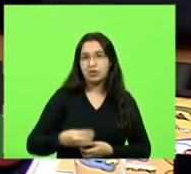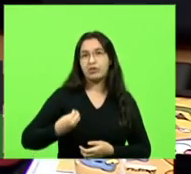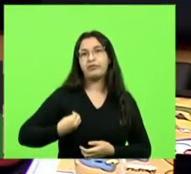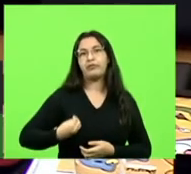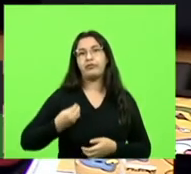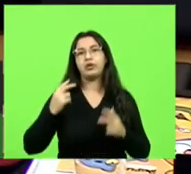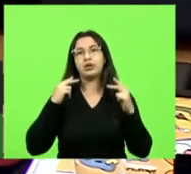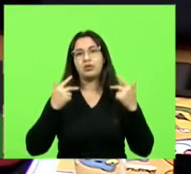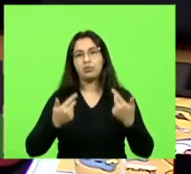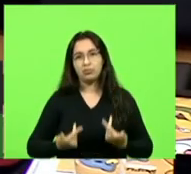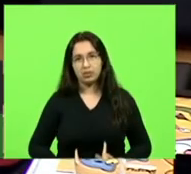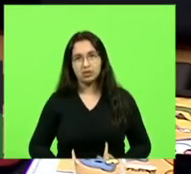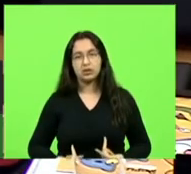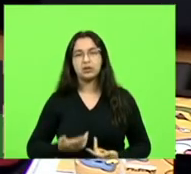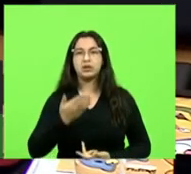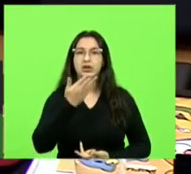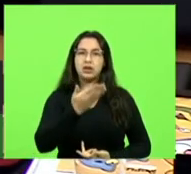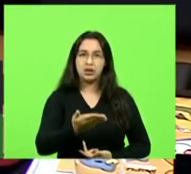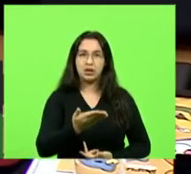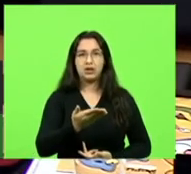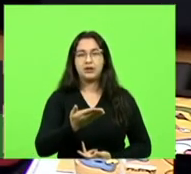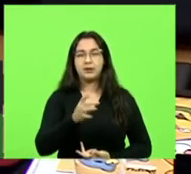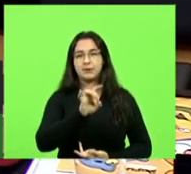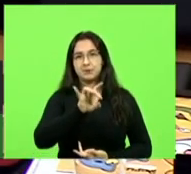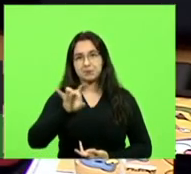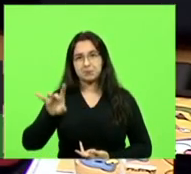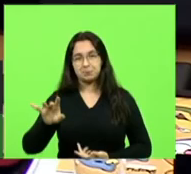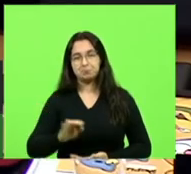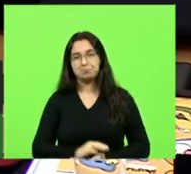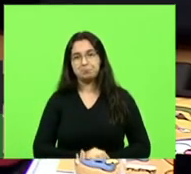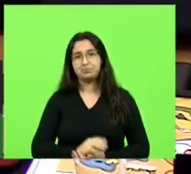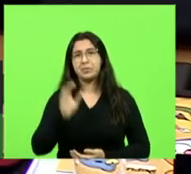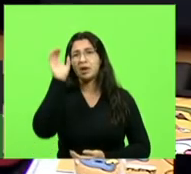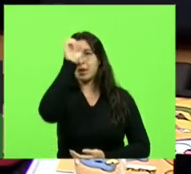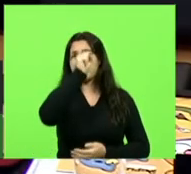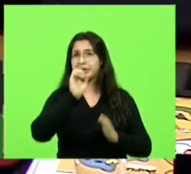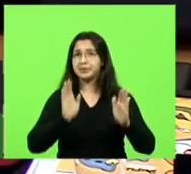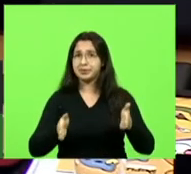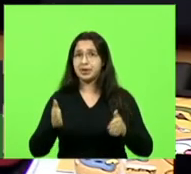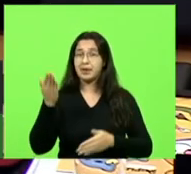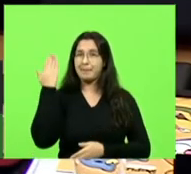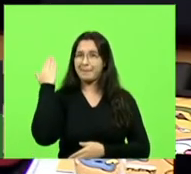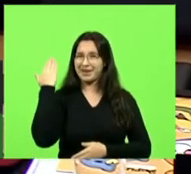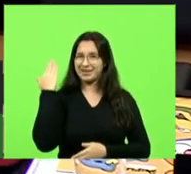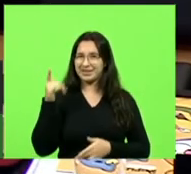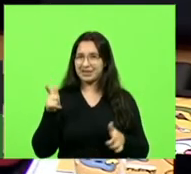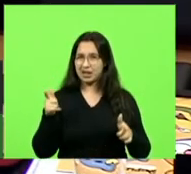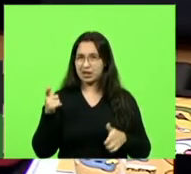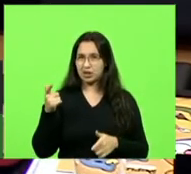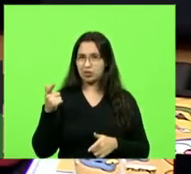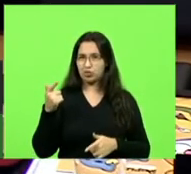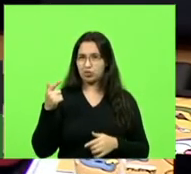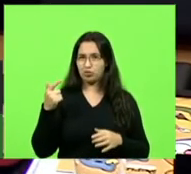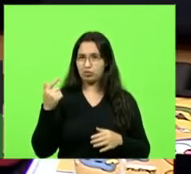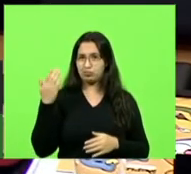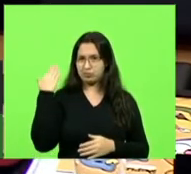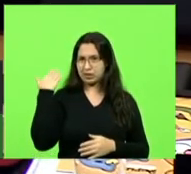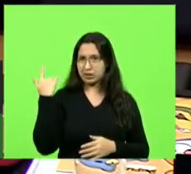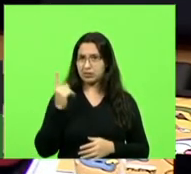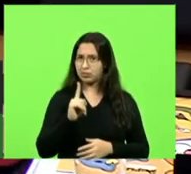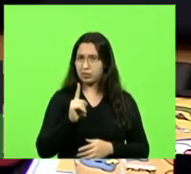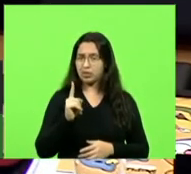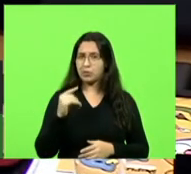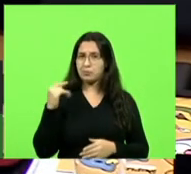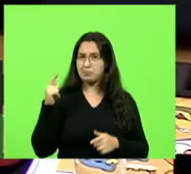da dignidade do ser humano. E a gente aprendeu já num passado curto no nosso país que quanto mais